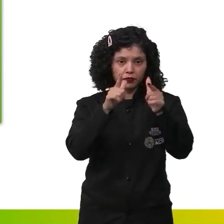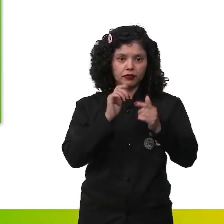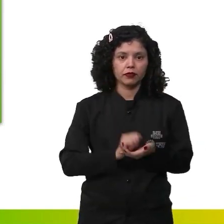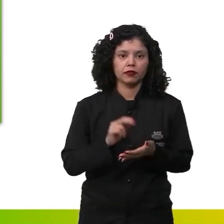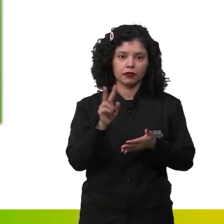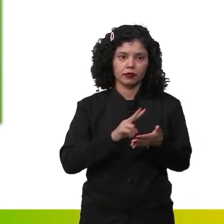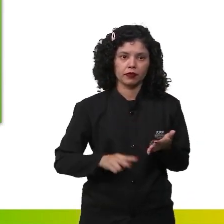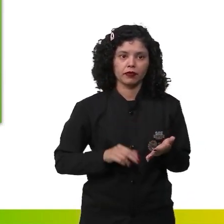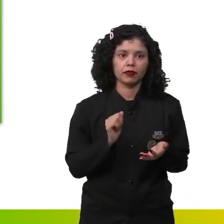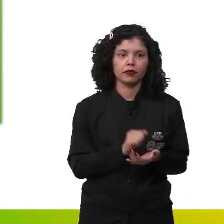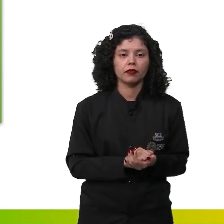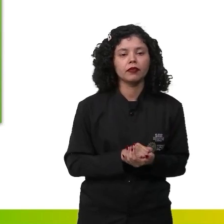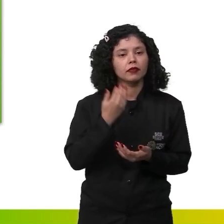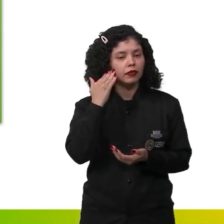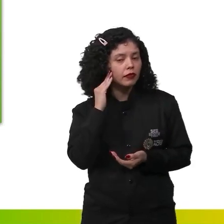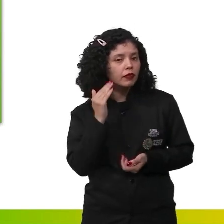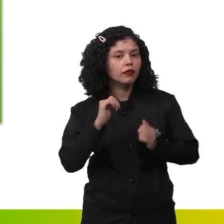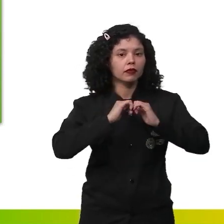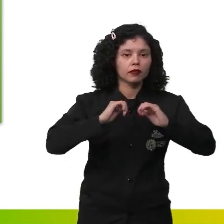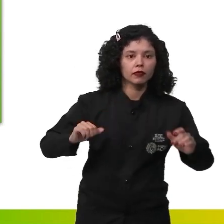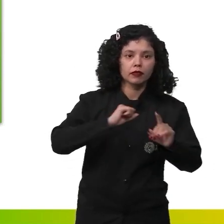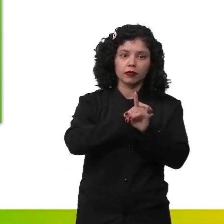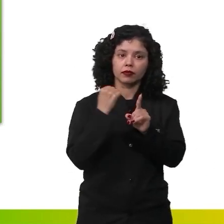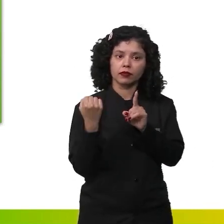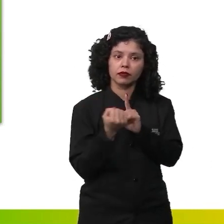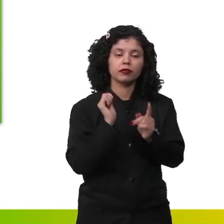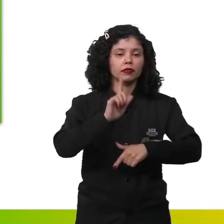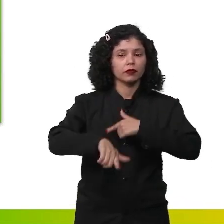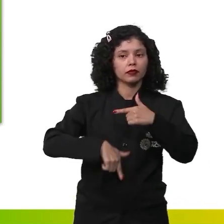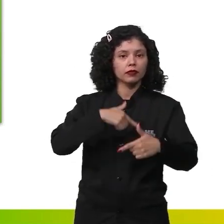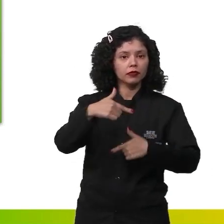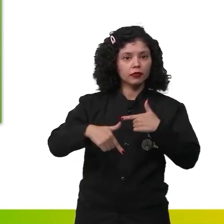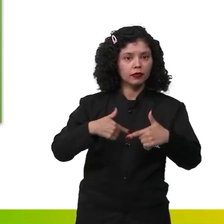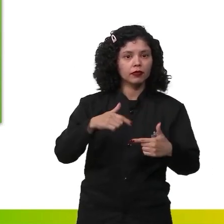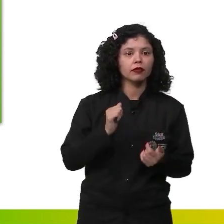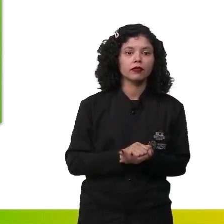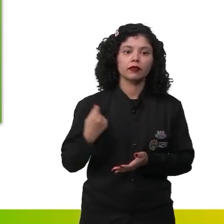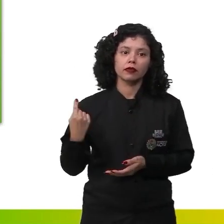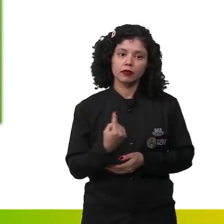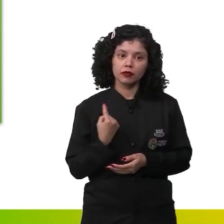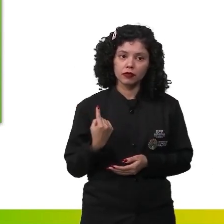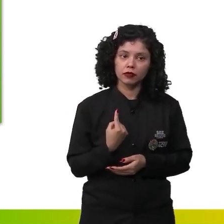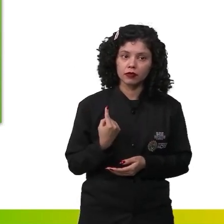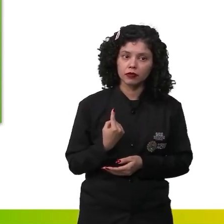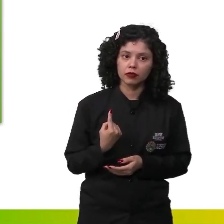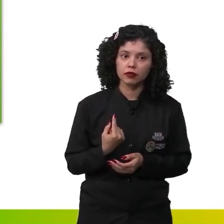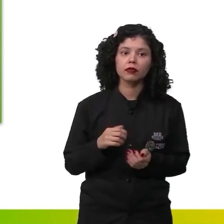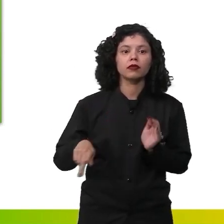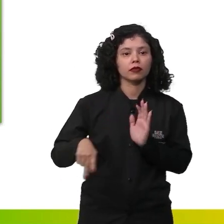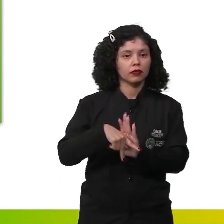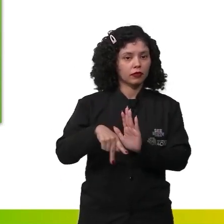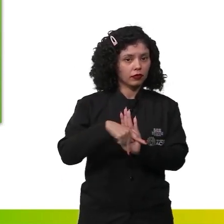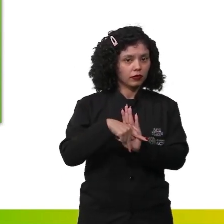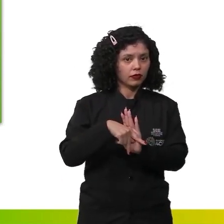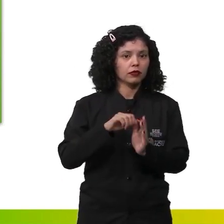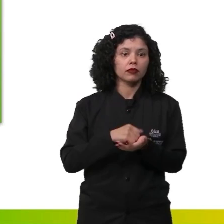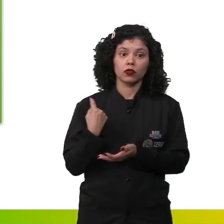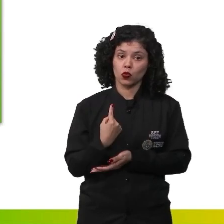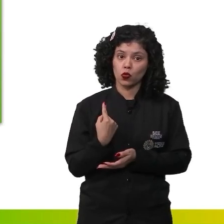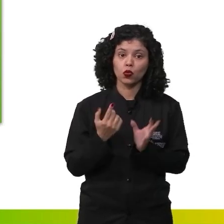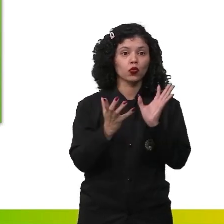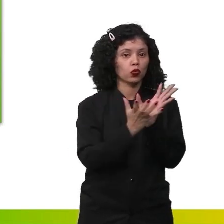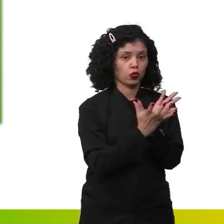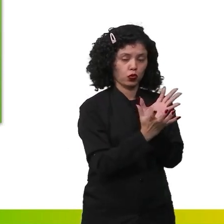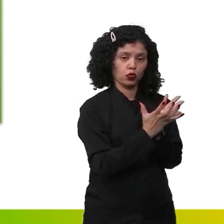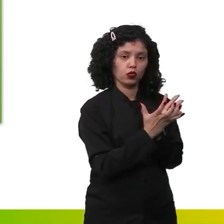atenção a leitura. Entende-se por divisão social do trabalho as atribuições